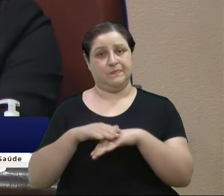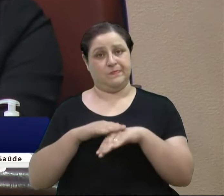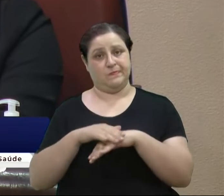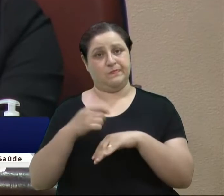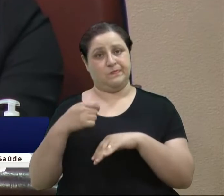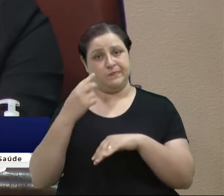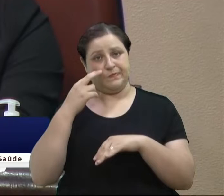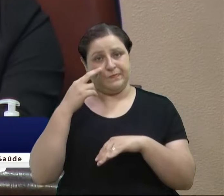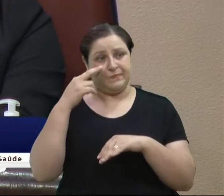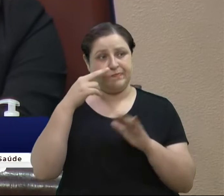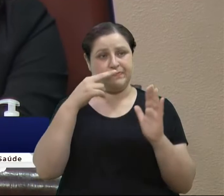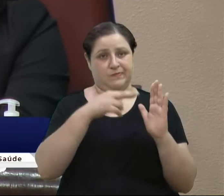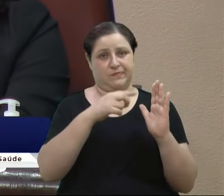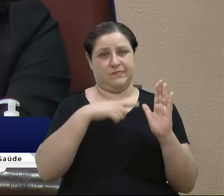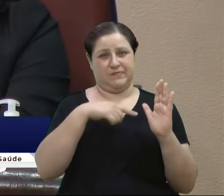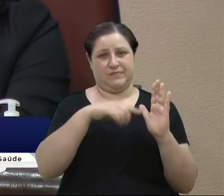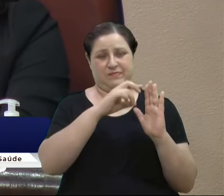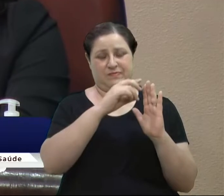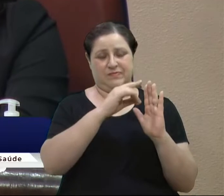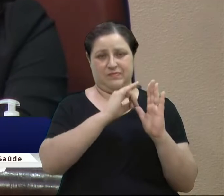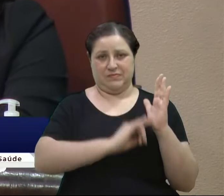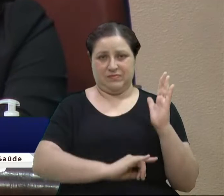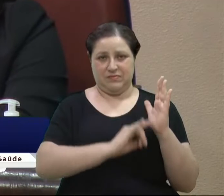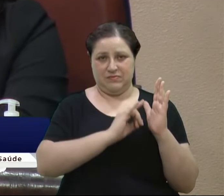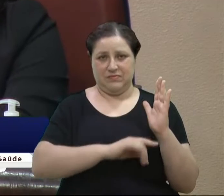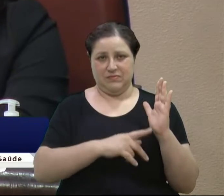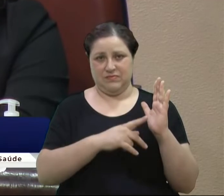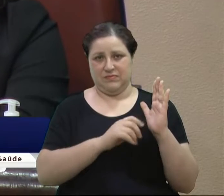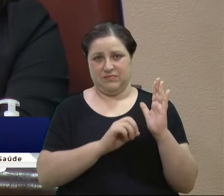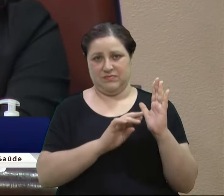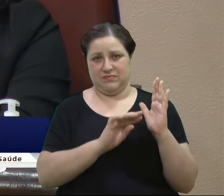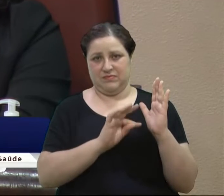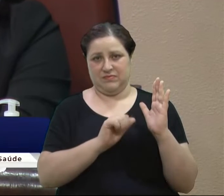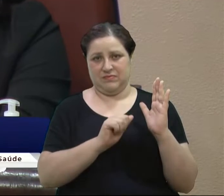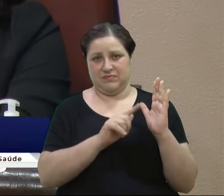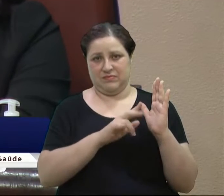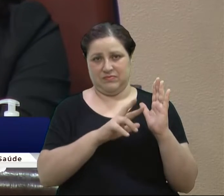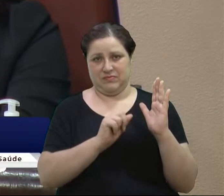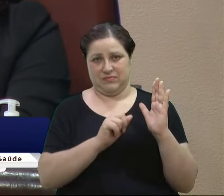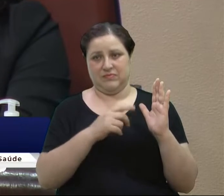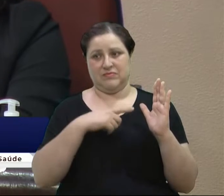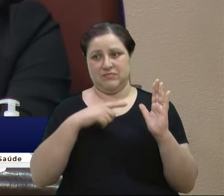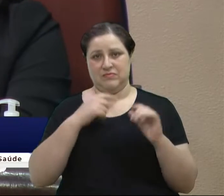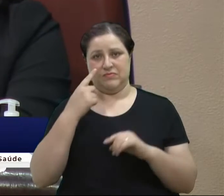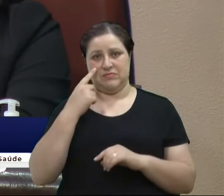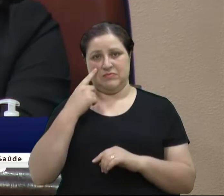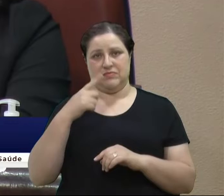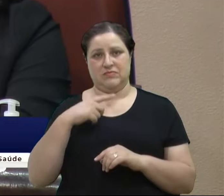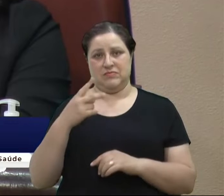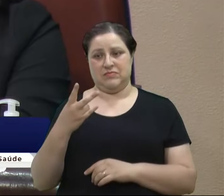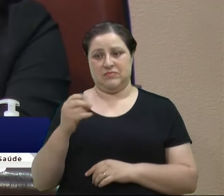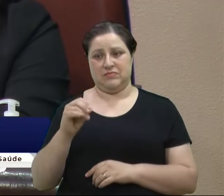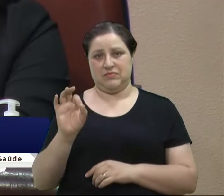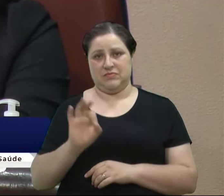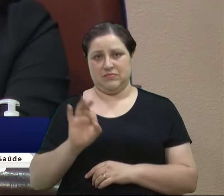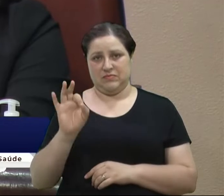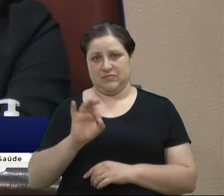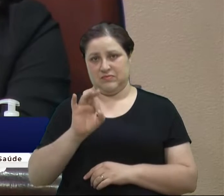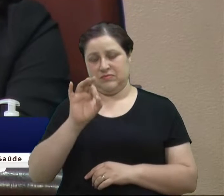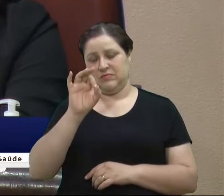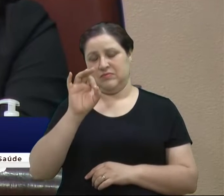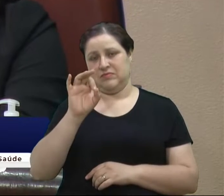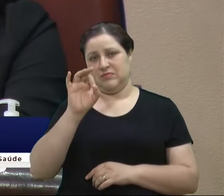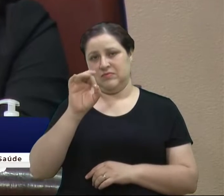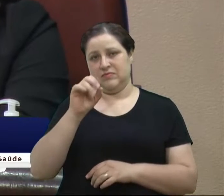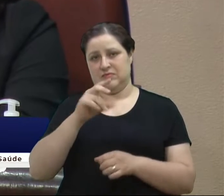não, de aplicabilidade de 20% dos municípios que assinaram o ajuste da dívida, né,